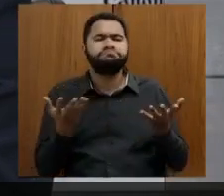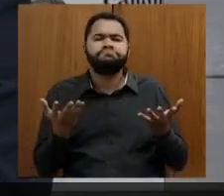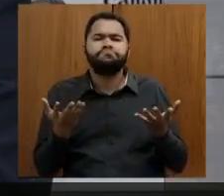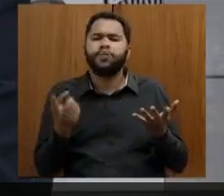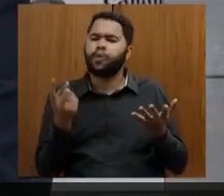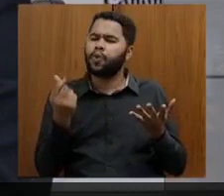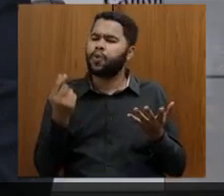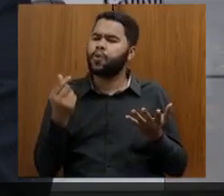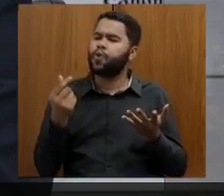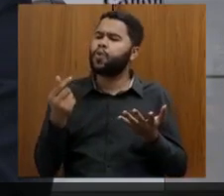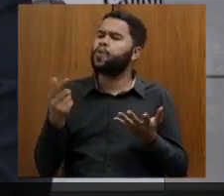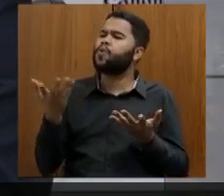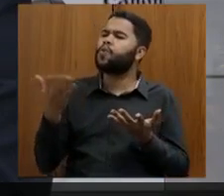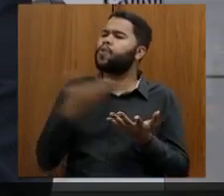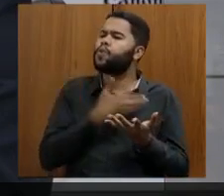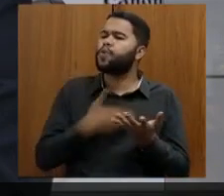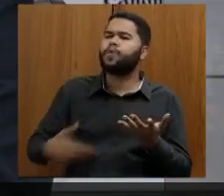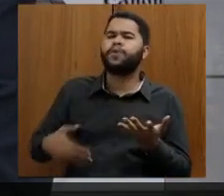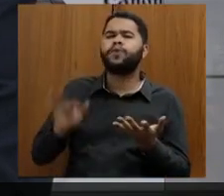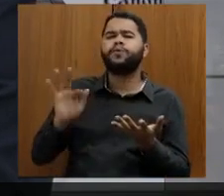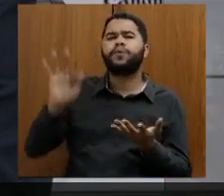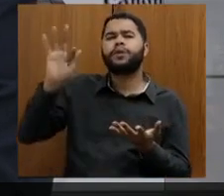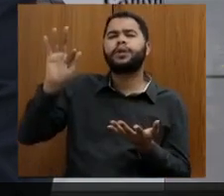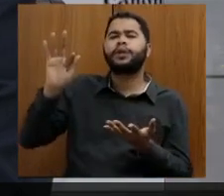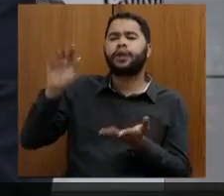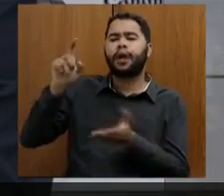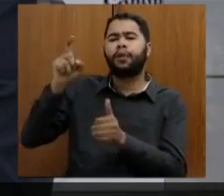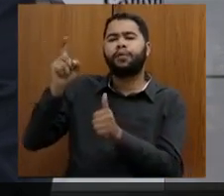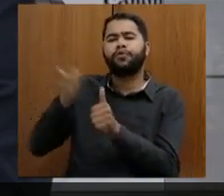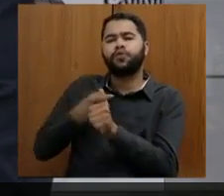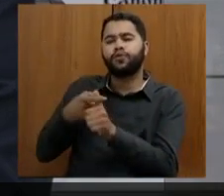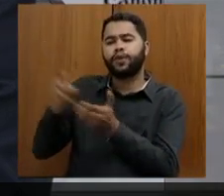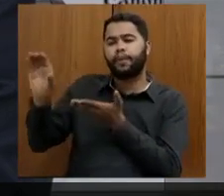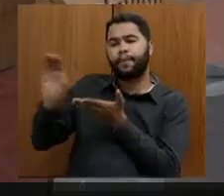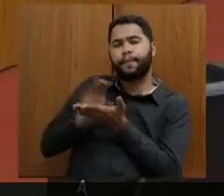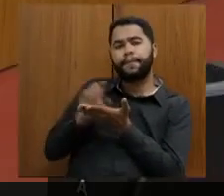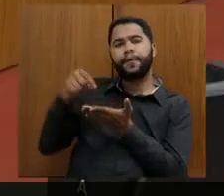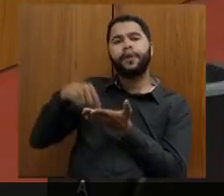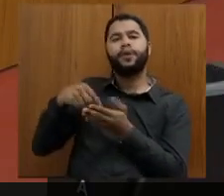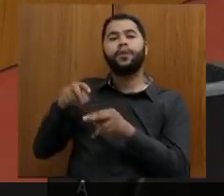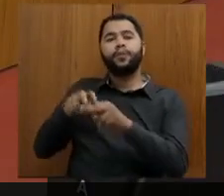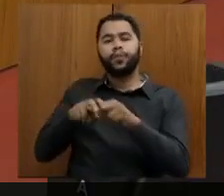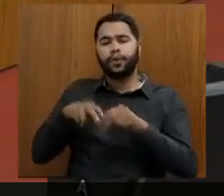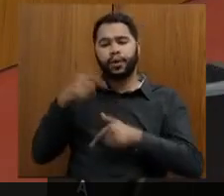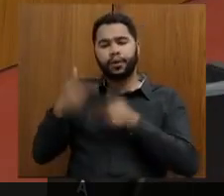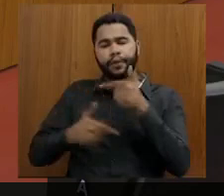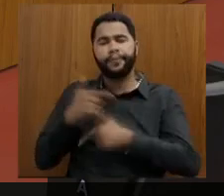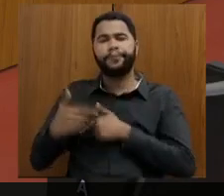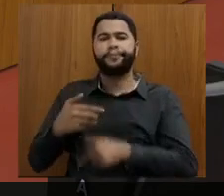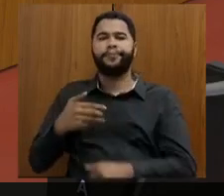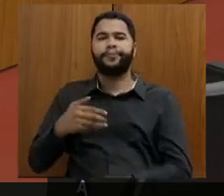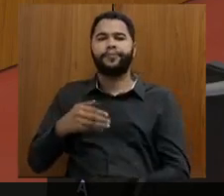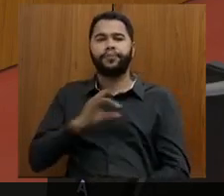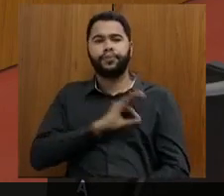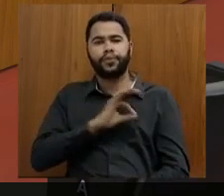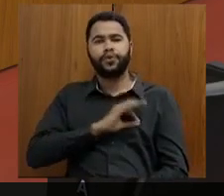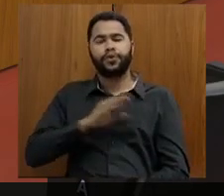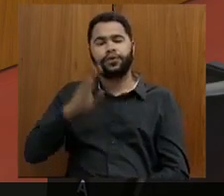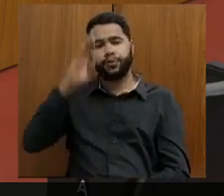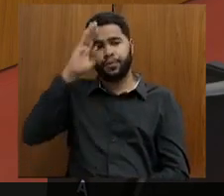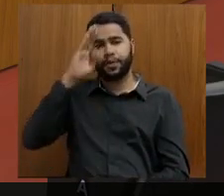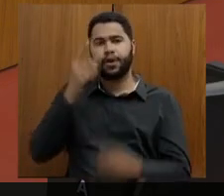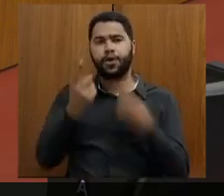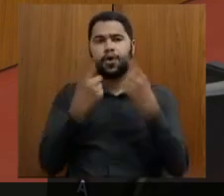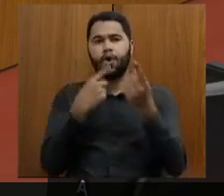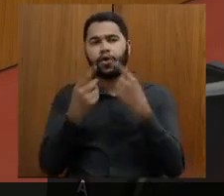é que o governo federal tá devendo a Minas Gerais por causa do emprego da Polícia Militar nas